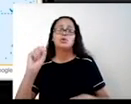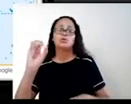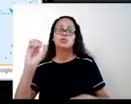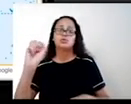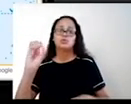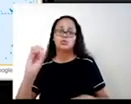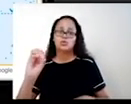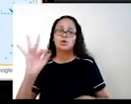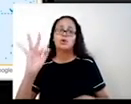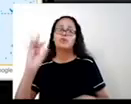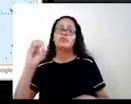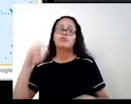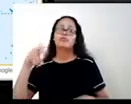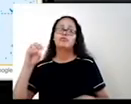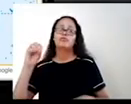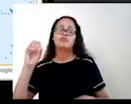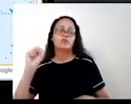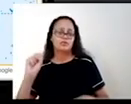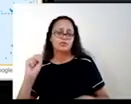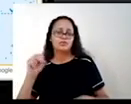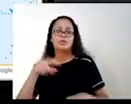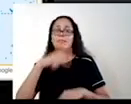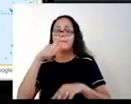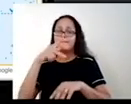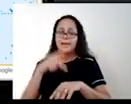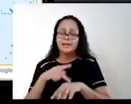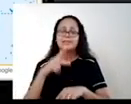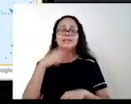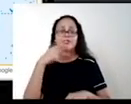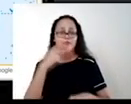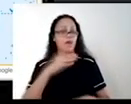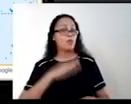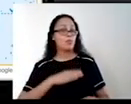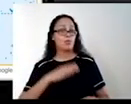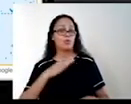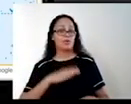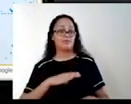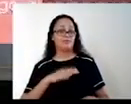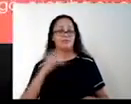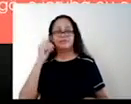no mundo que falam a língua portuguesa, certo?